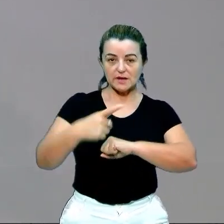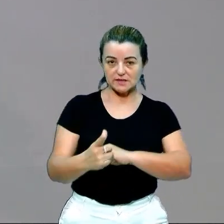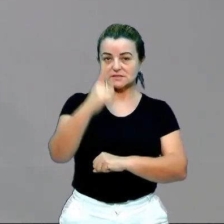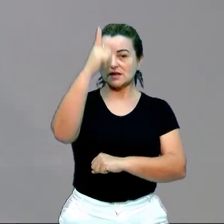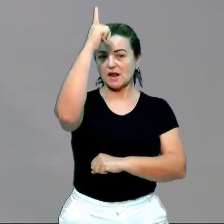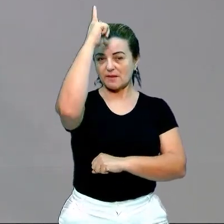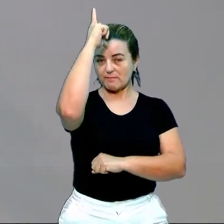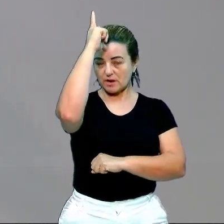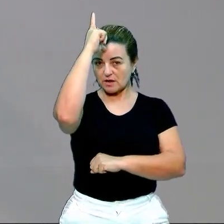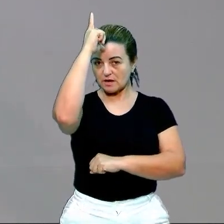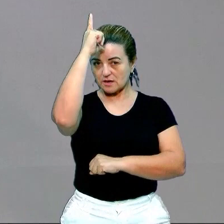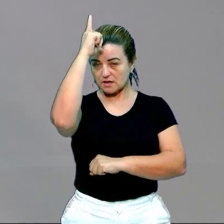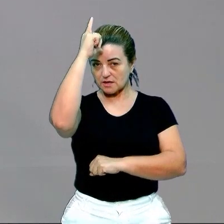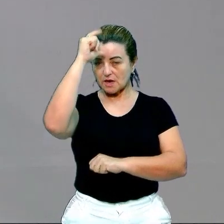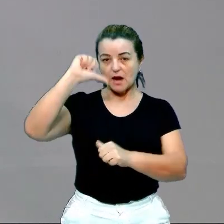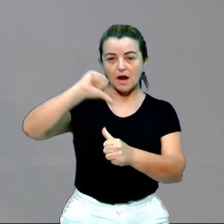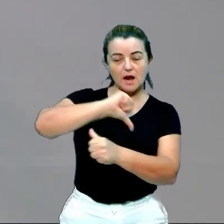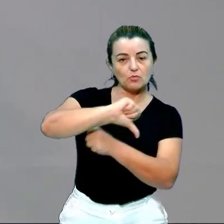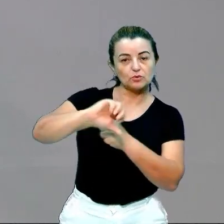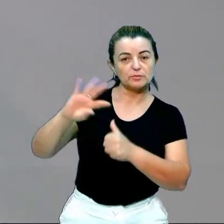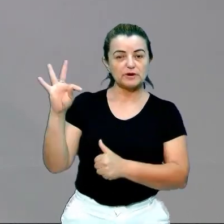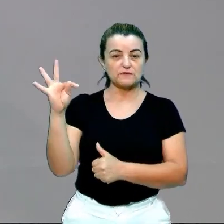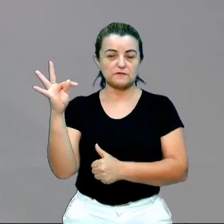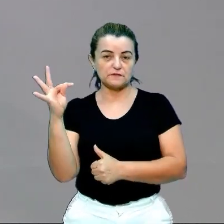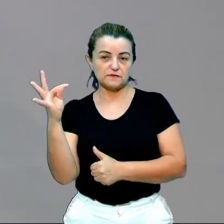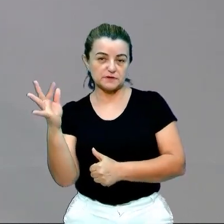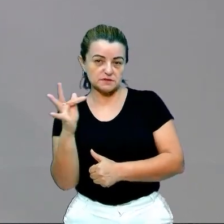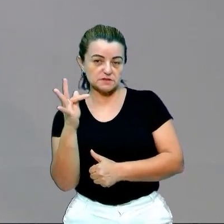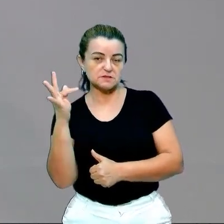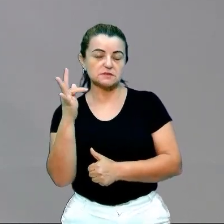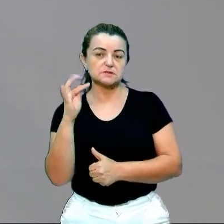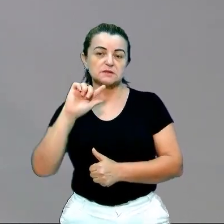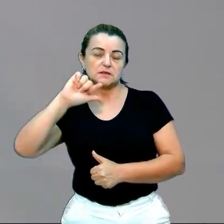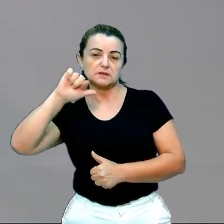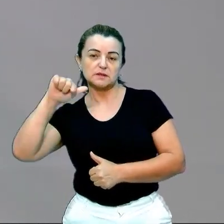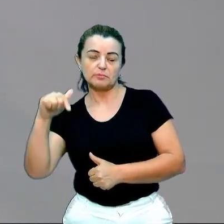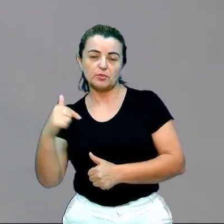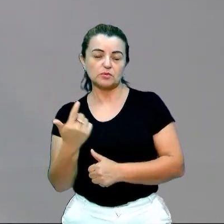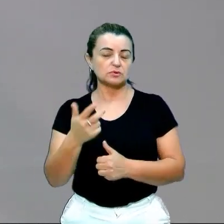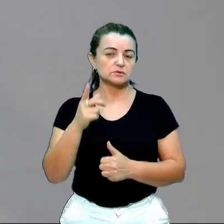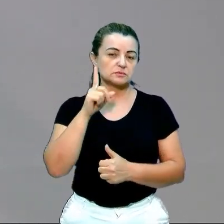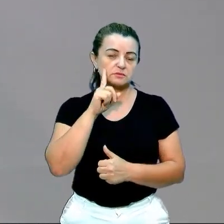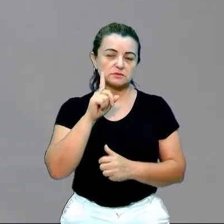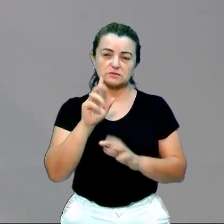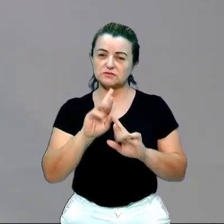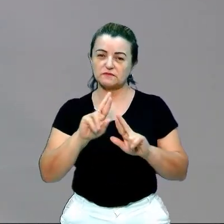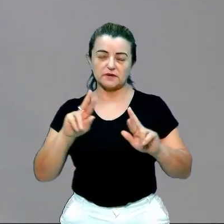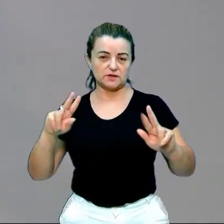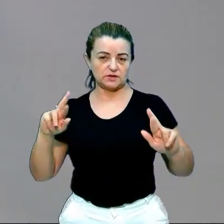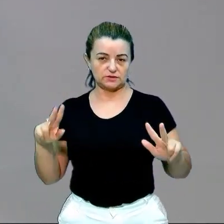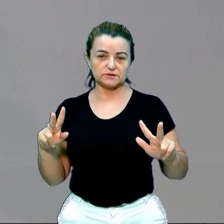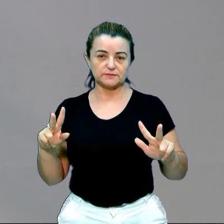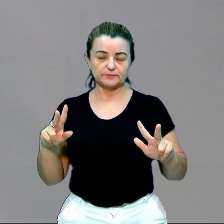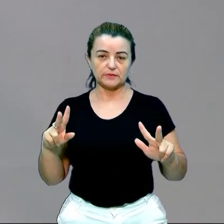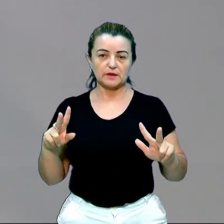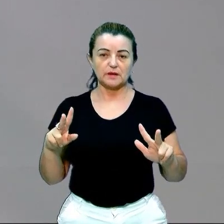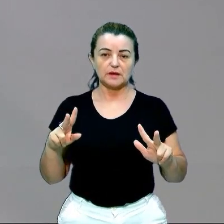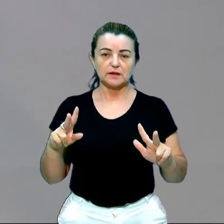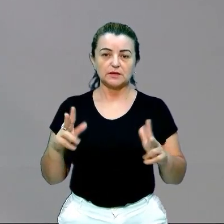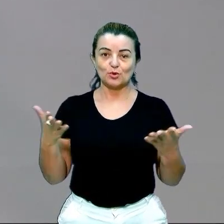para a França, depois para a Inglaterra, sempre com cientistas diferentes, né? E ela finaliza, então, com as